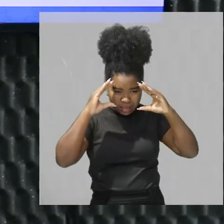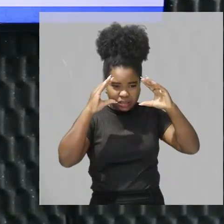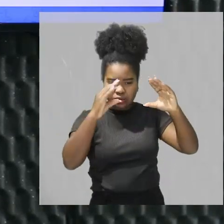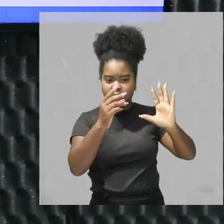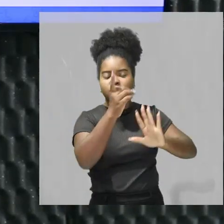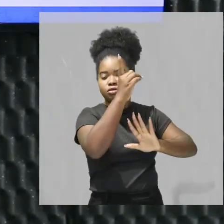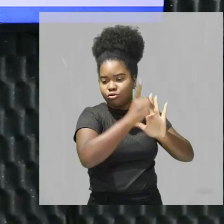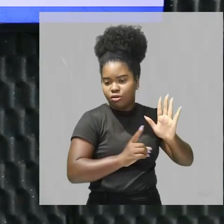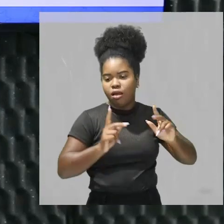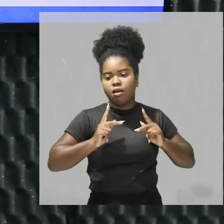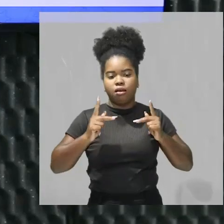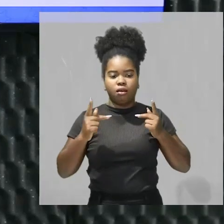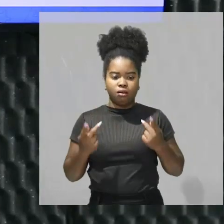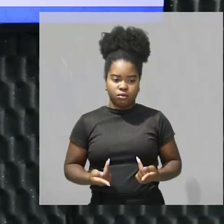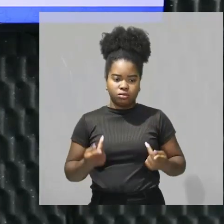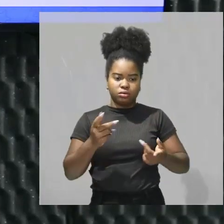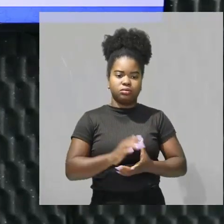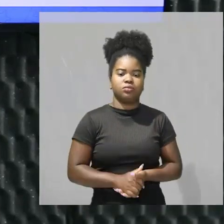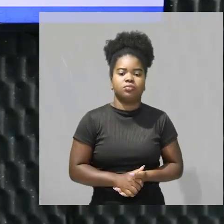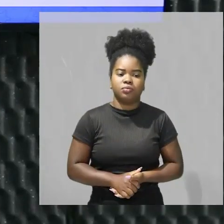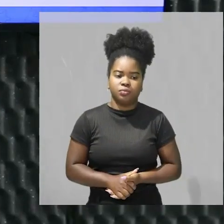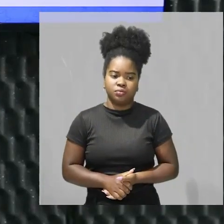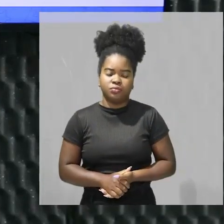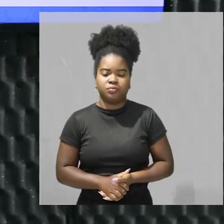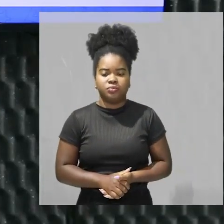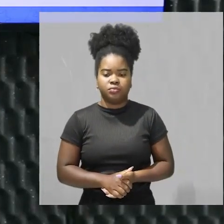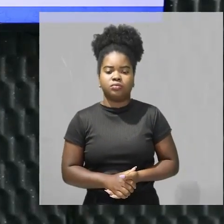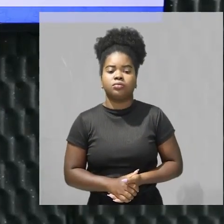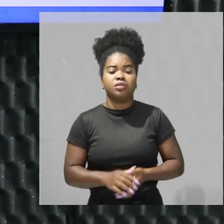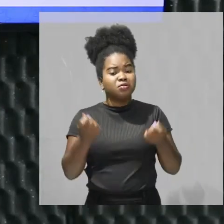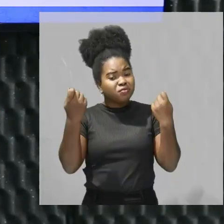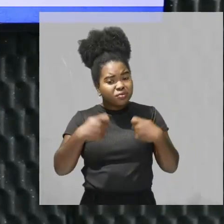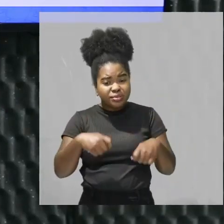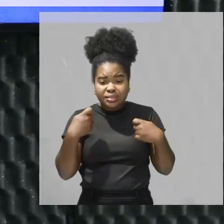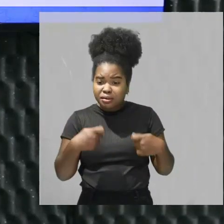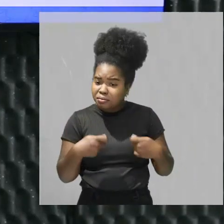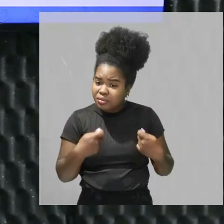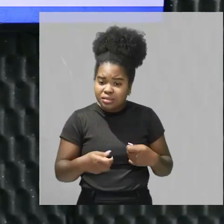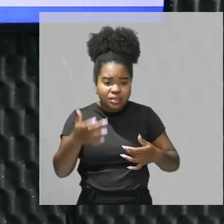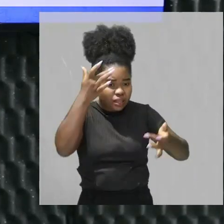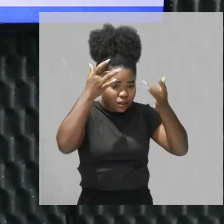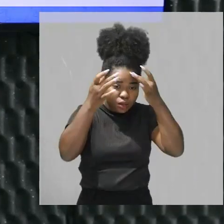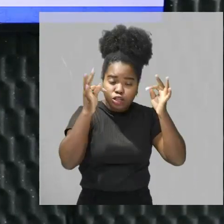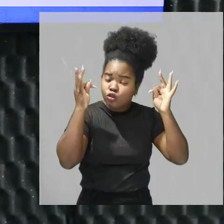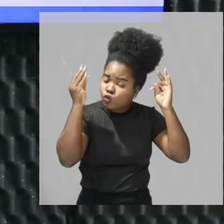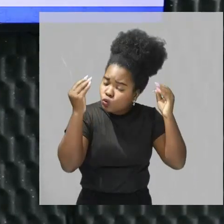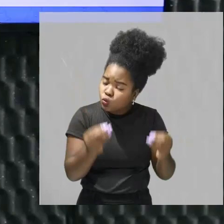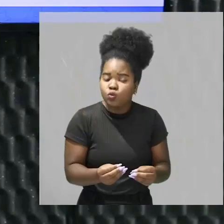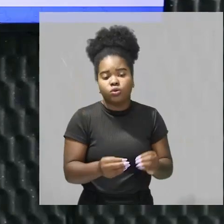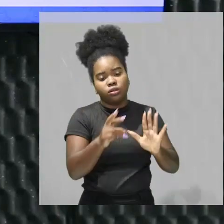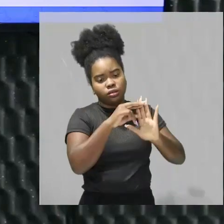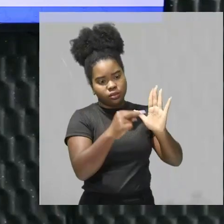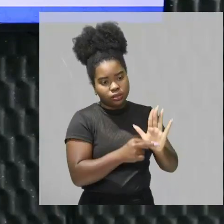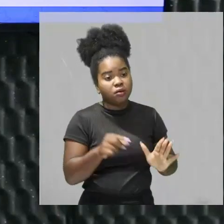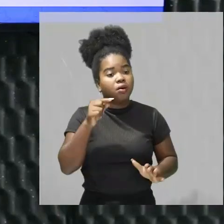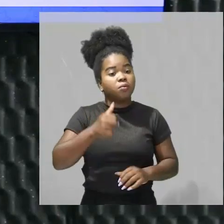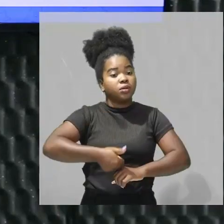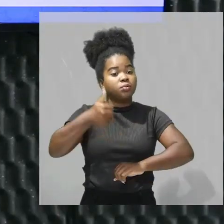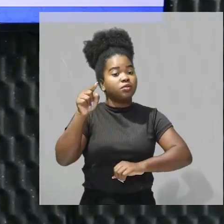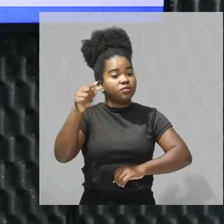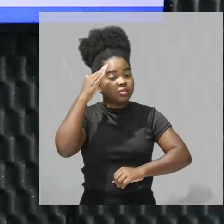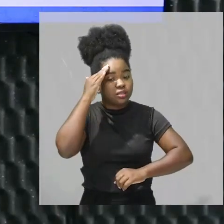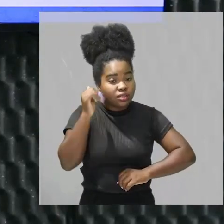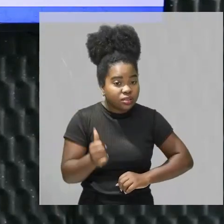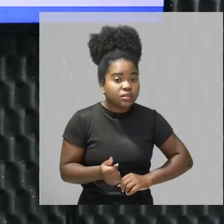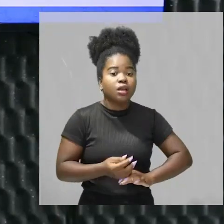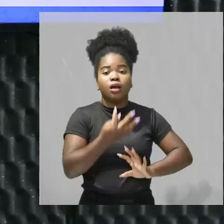os direitos humanos. Então, turma, vocês têm que ter em mente todos esses elementos, né? Primeiro, vocês já sabem, né, um